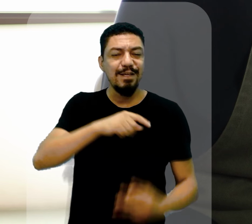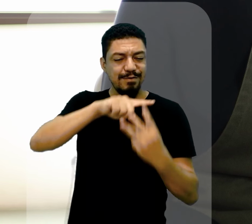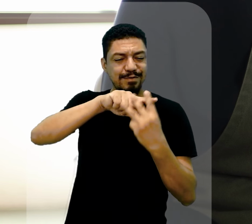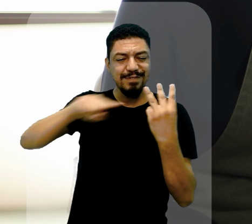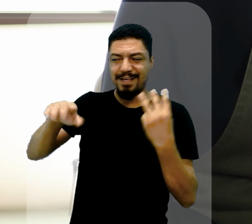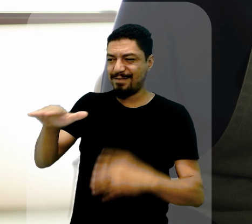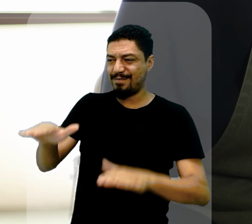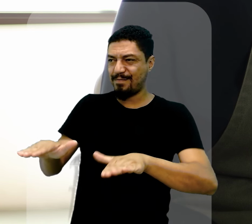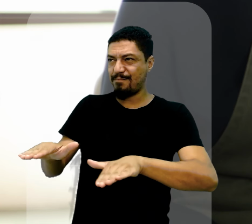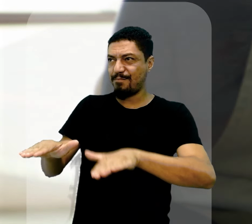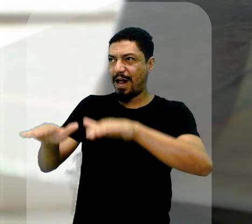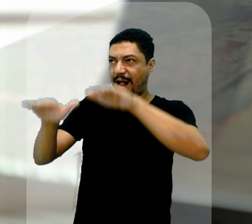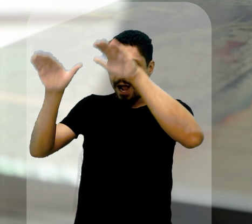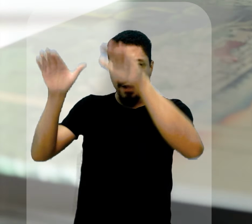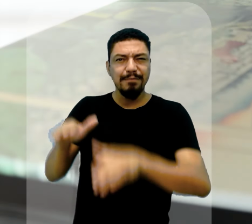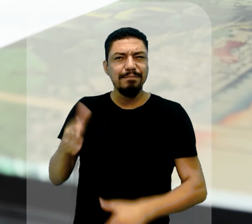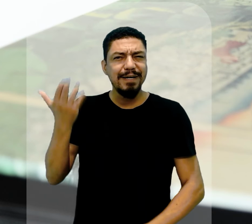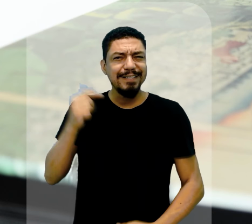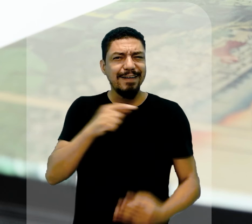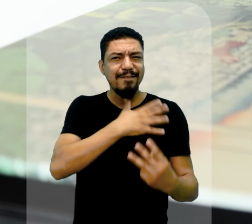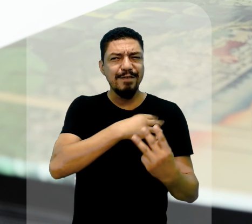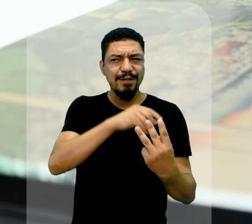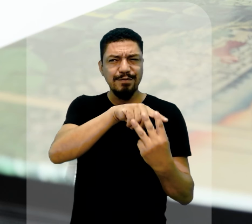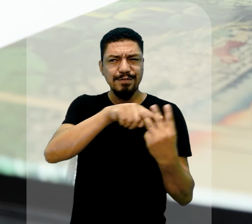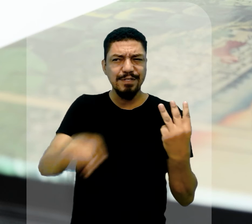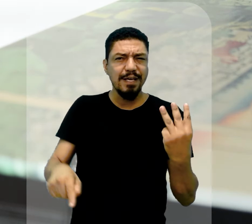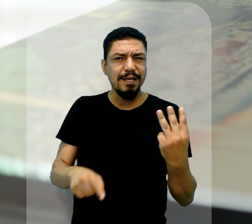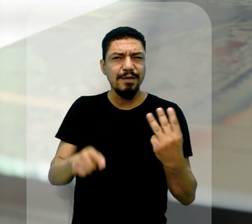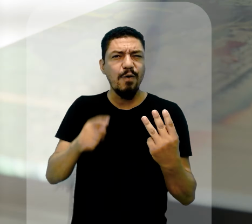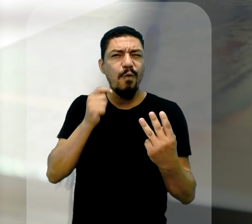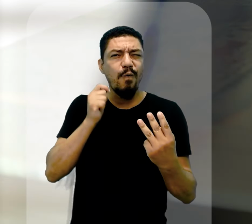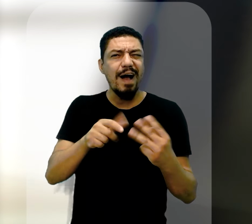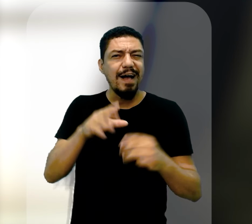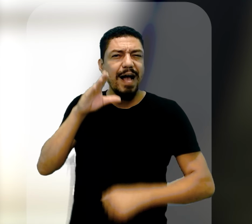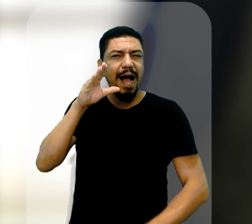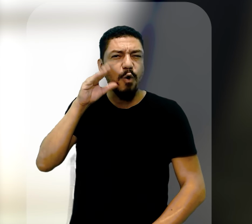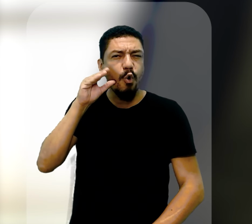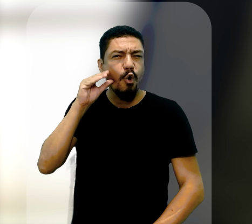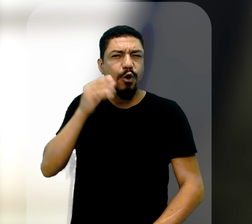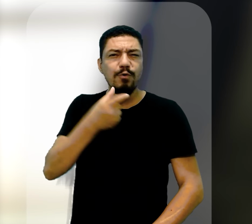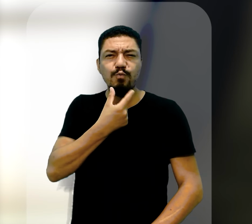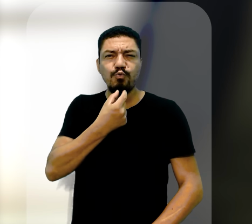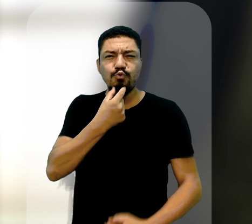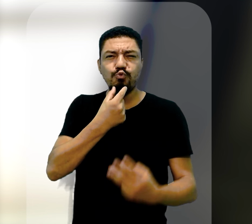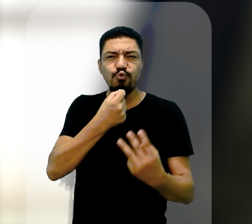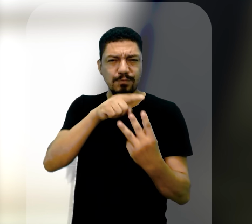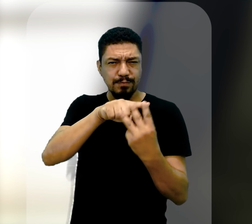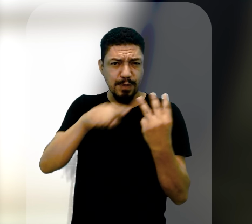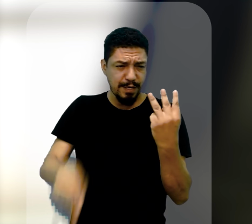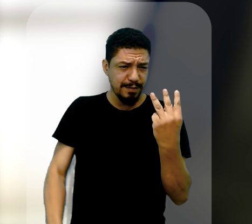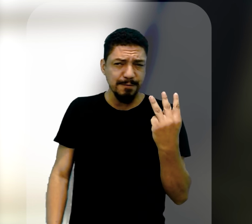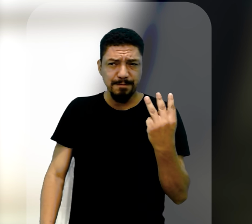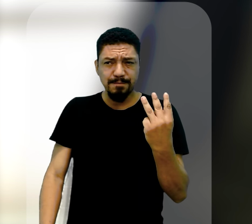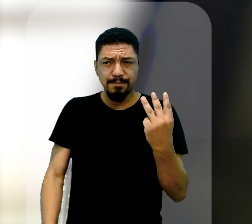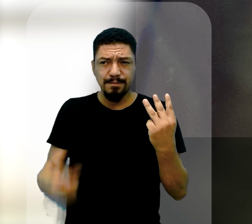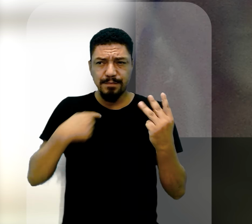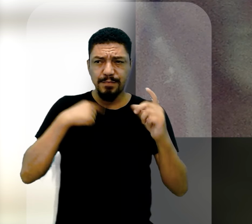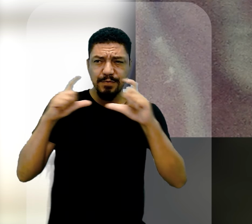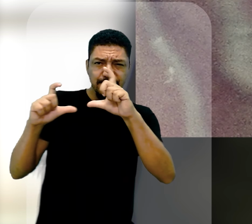filhos, na época eles eram pré-adolescentes e meninos. E fotos de crianças.